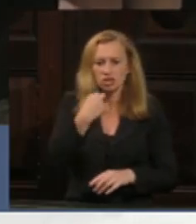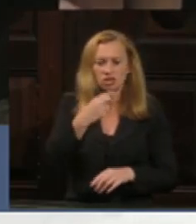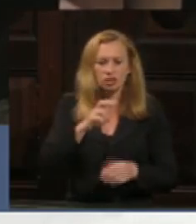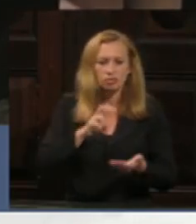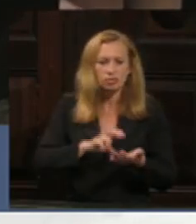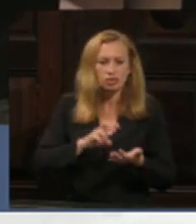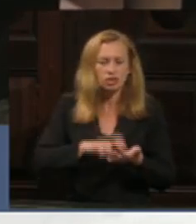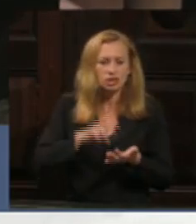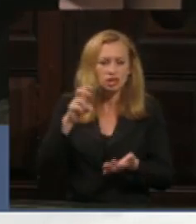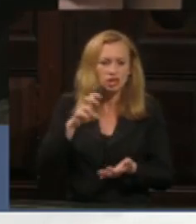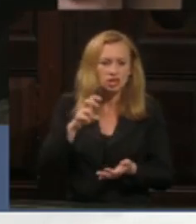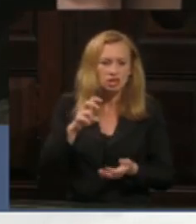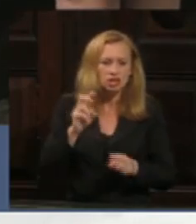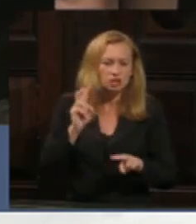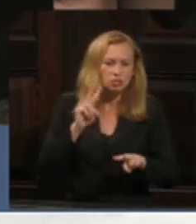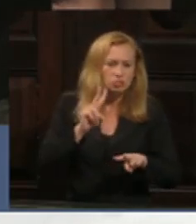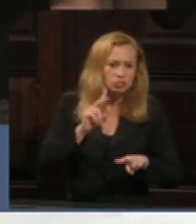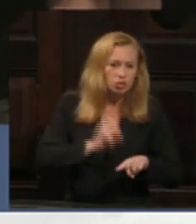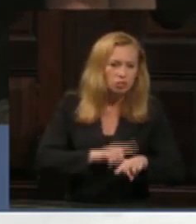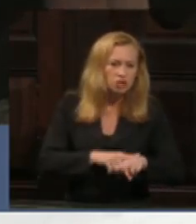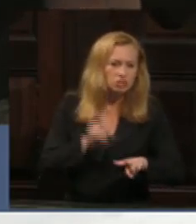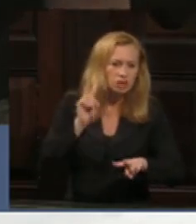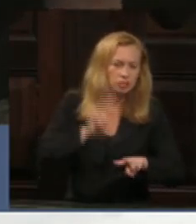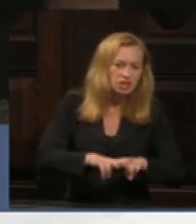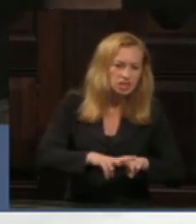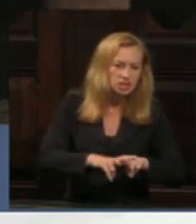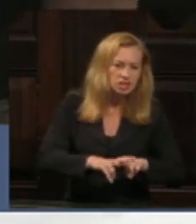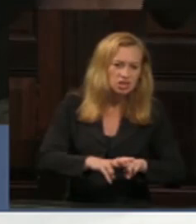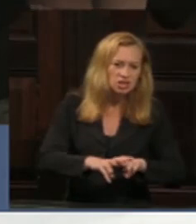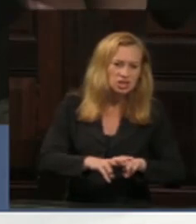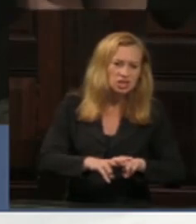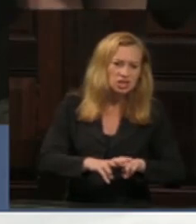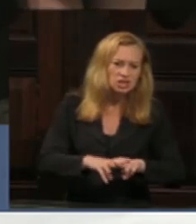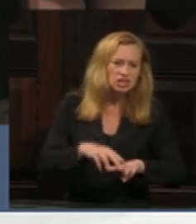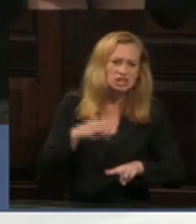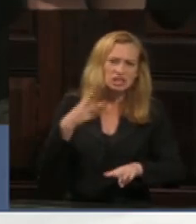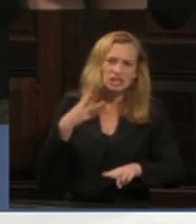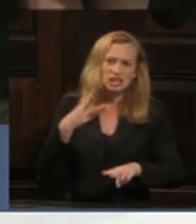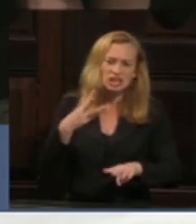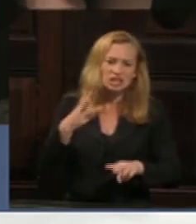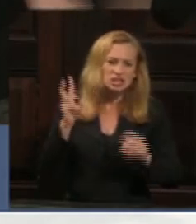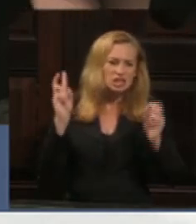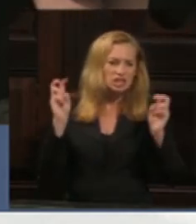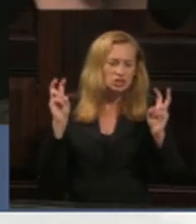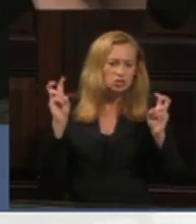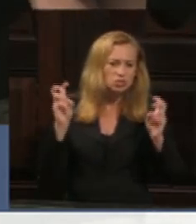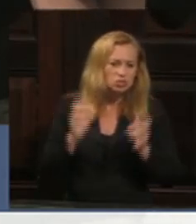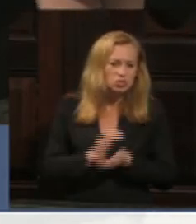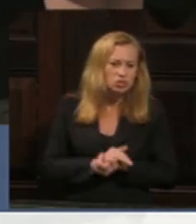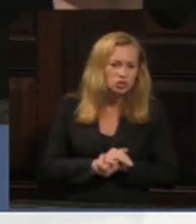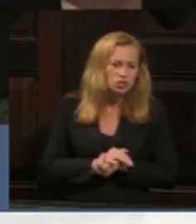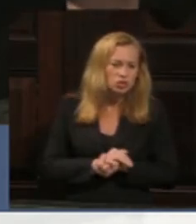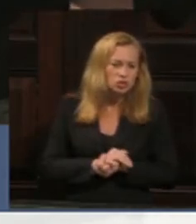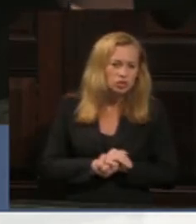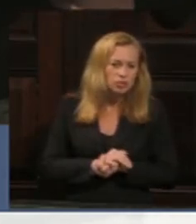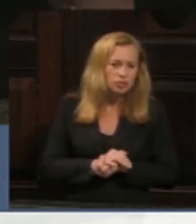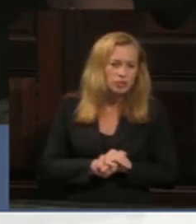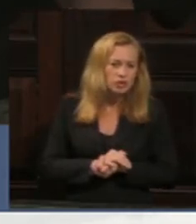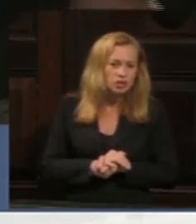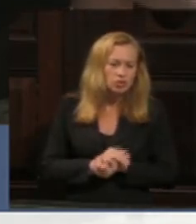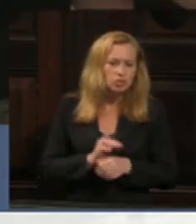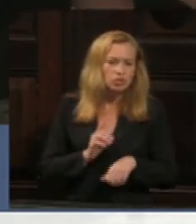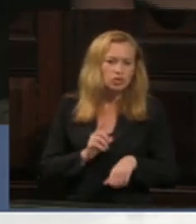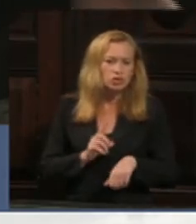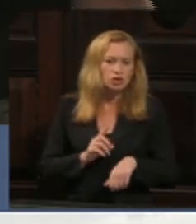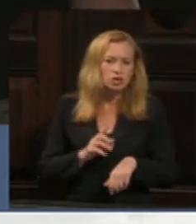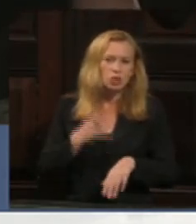de busca e apreensão, enfim, essas coisas todas, se pratica, tem 3 teorias, mas se pratica a partir de um determinado horário, que não 4